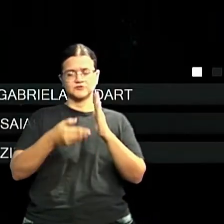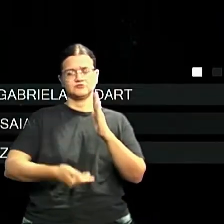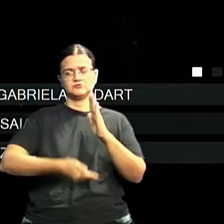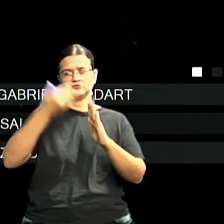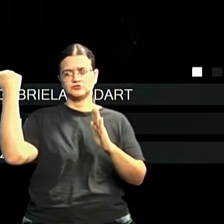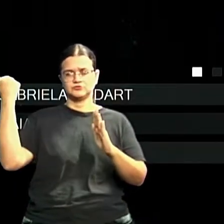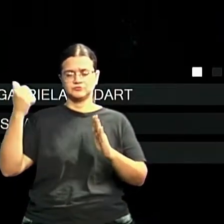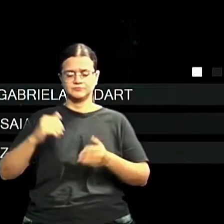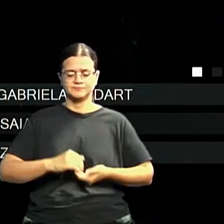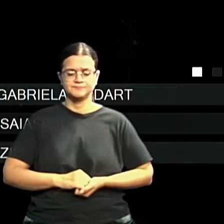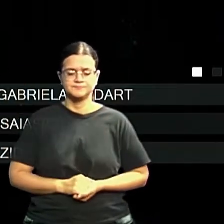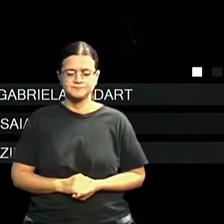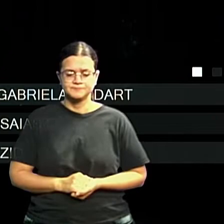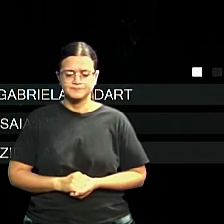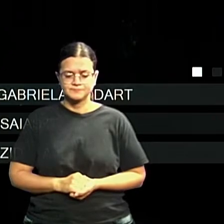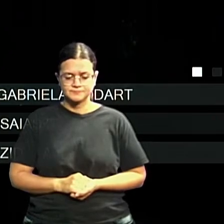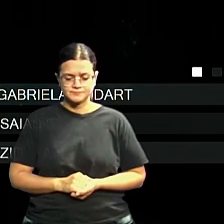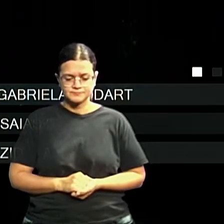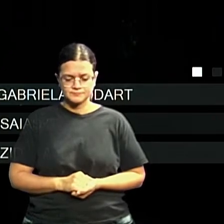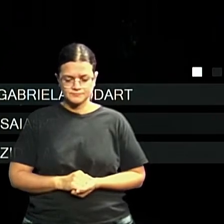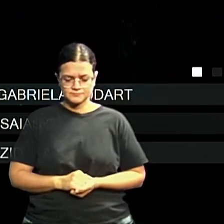Rejeitado o veto. Muito bem.